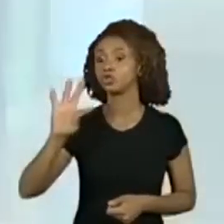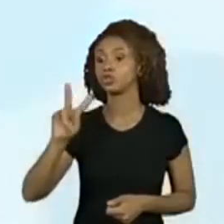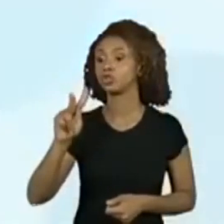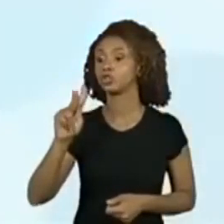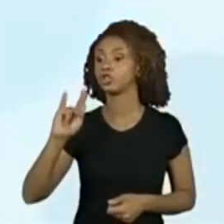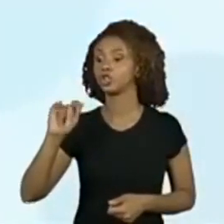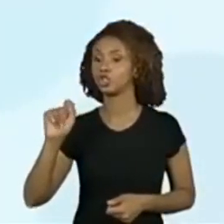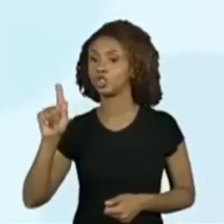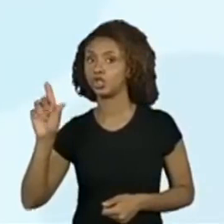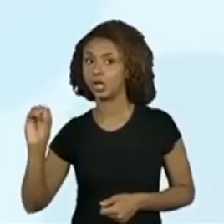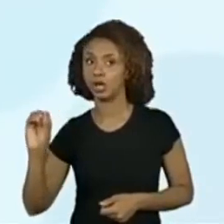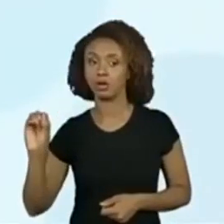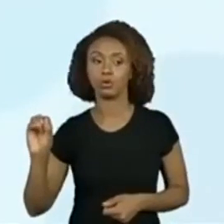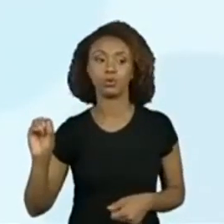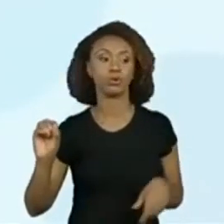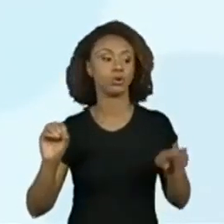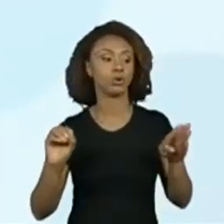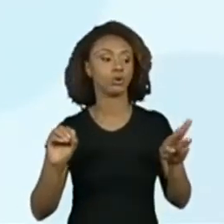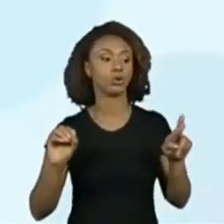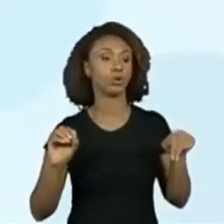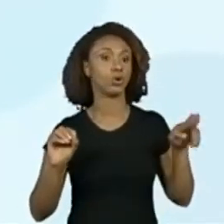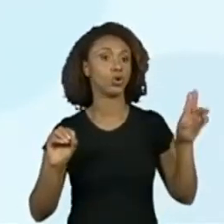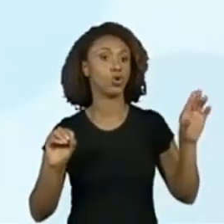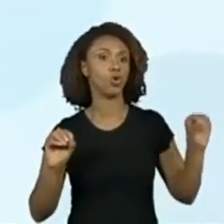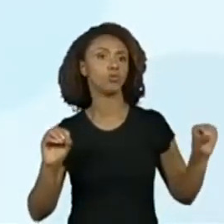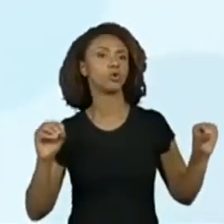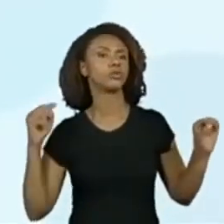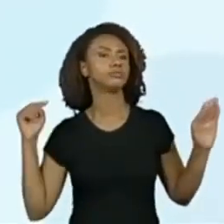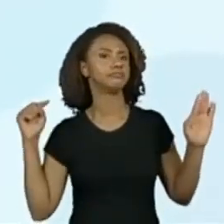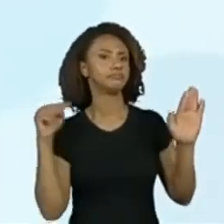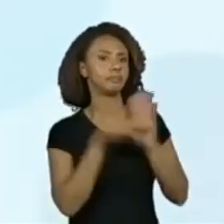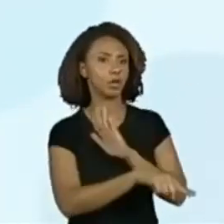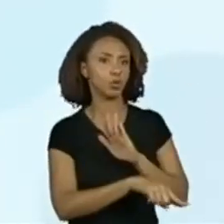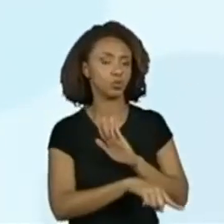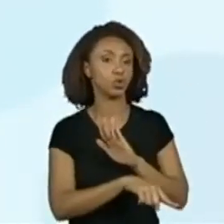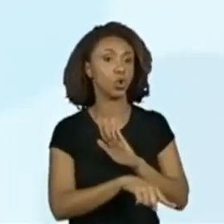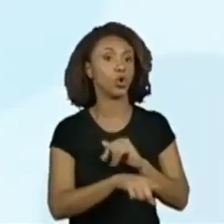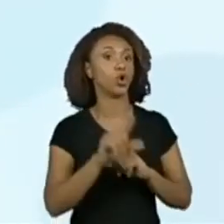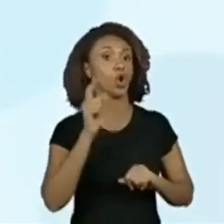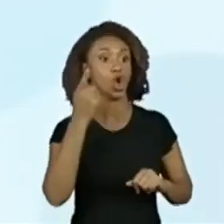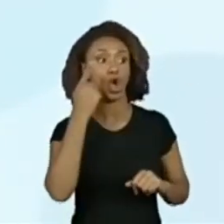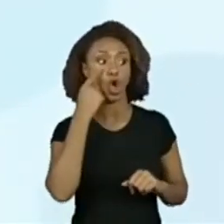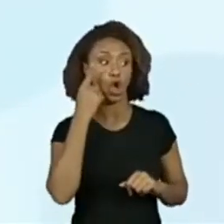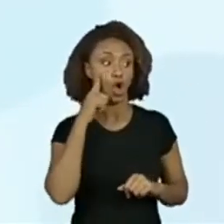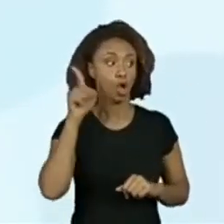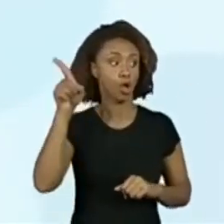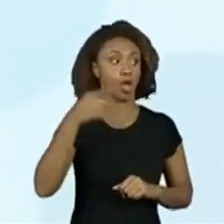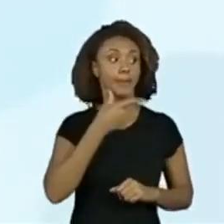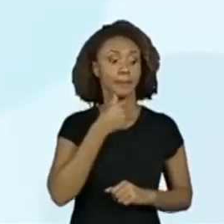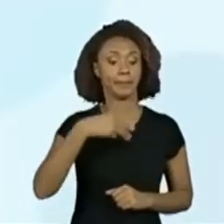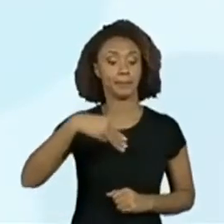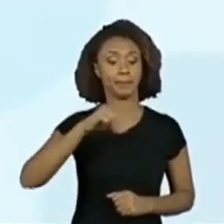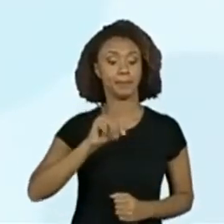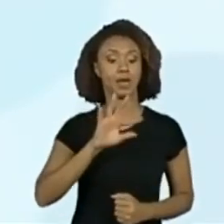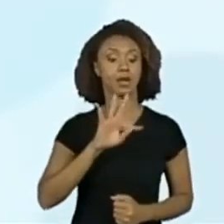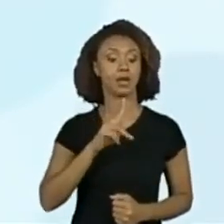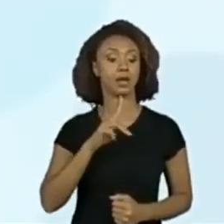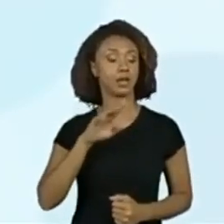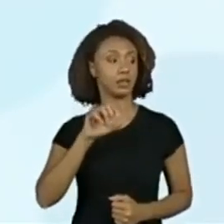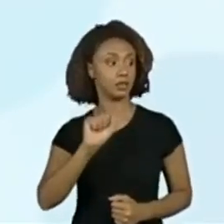desafiou Bruno com a seguinte proposta Mateus tinha cinco